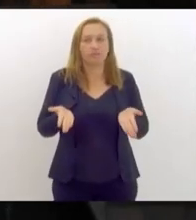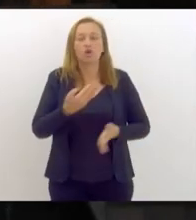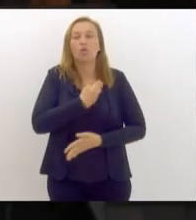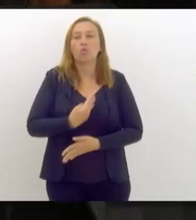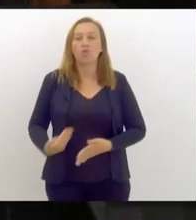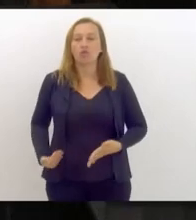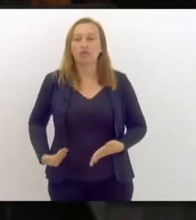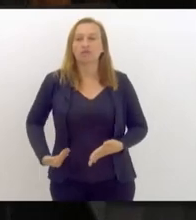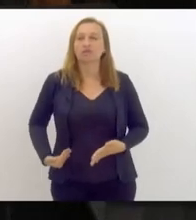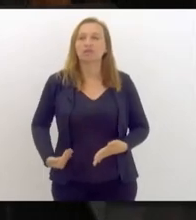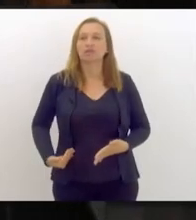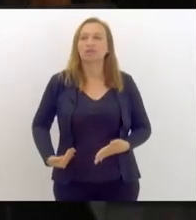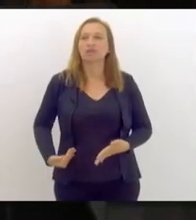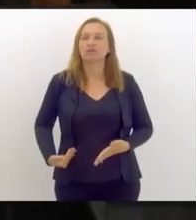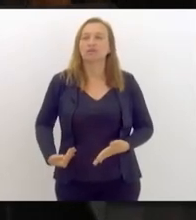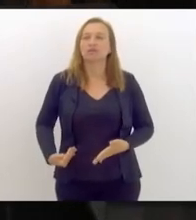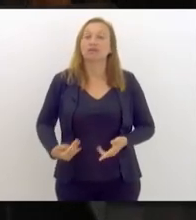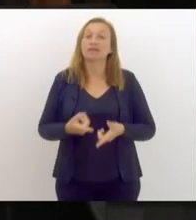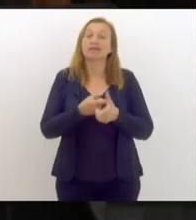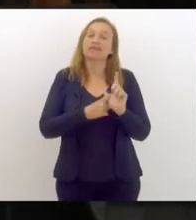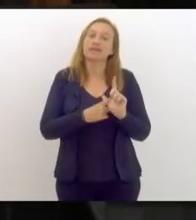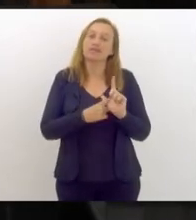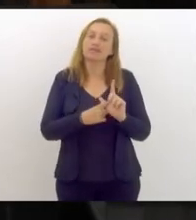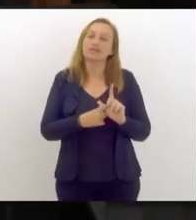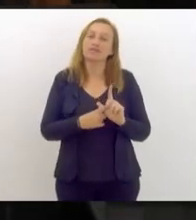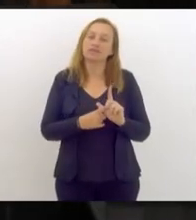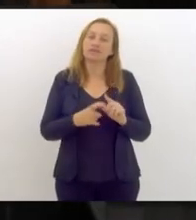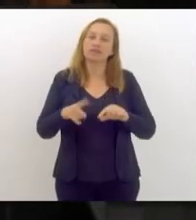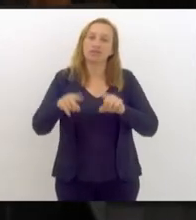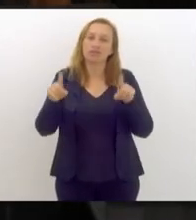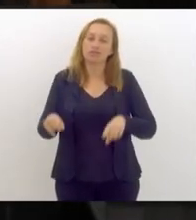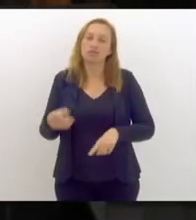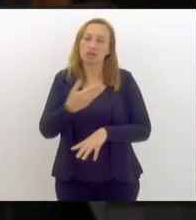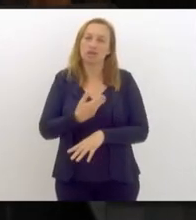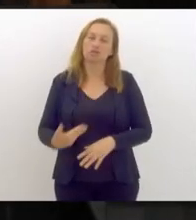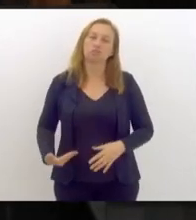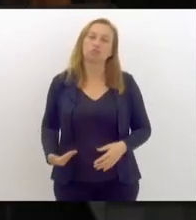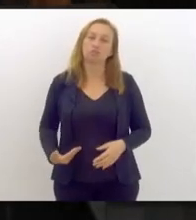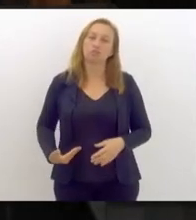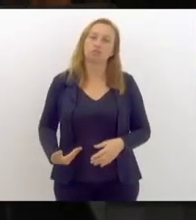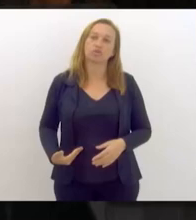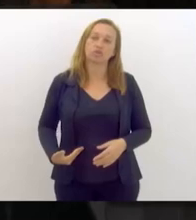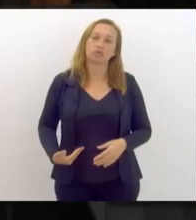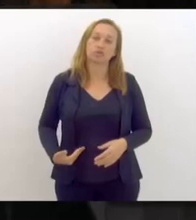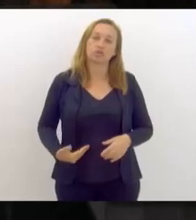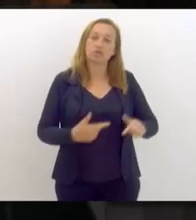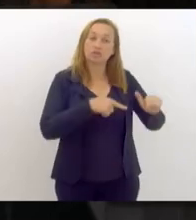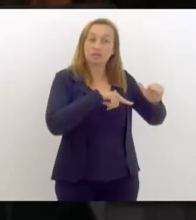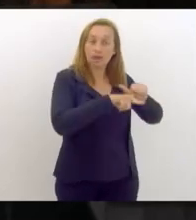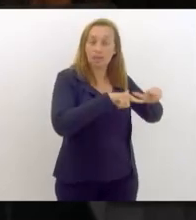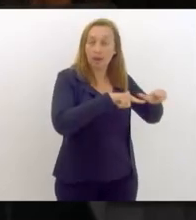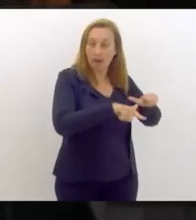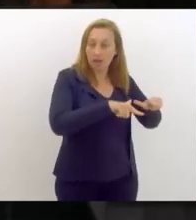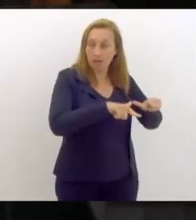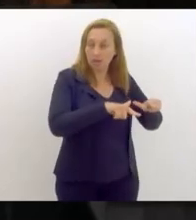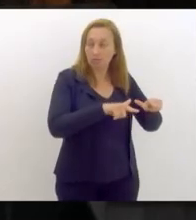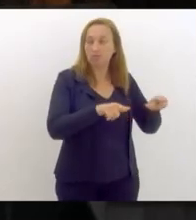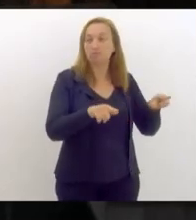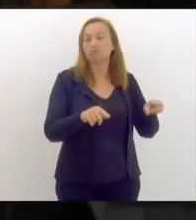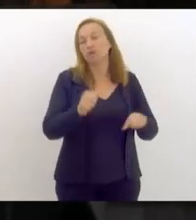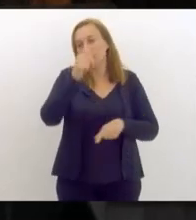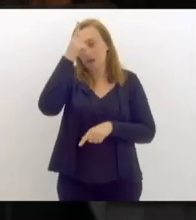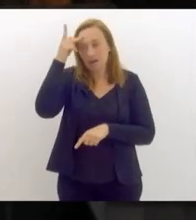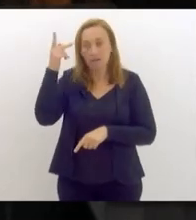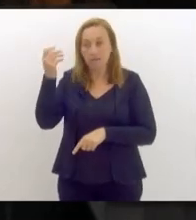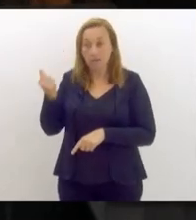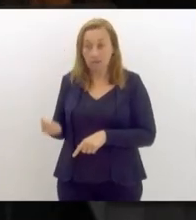governador passa a ser devedor aos funcionários públicos ativos inativos e pensionistas